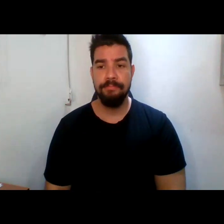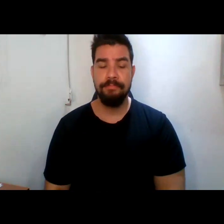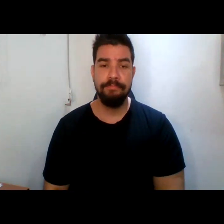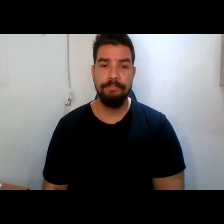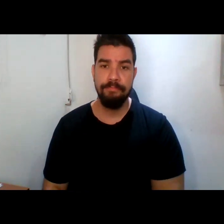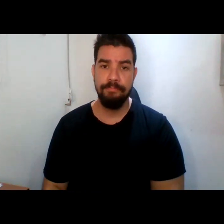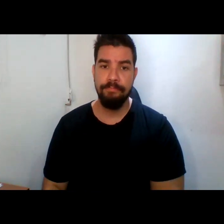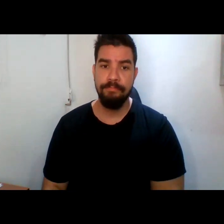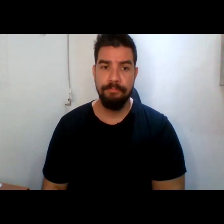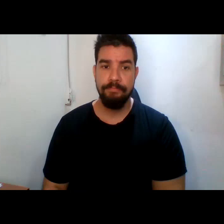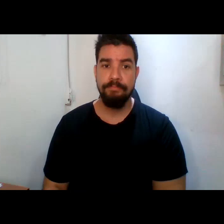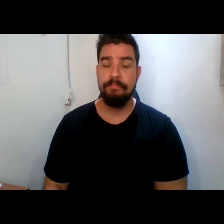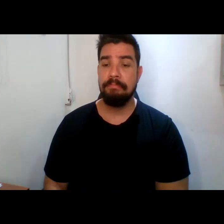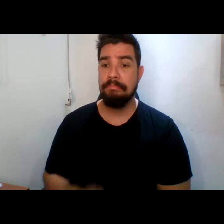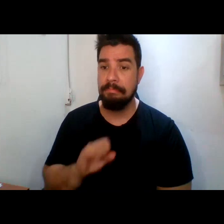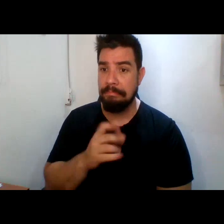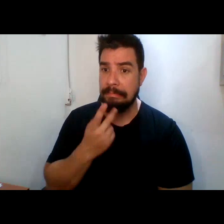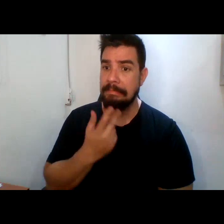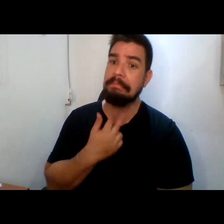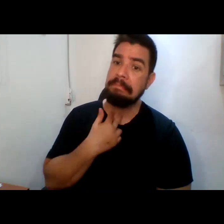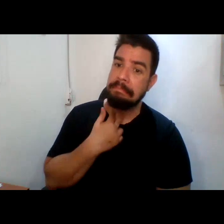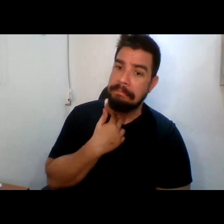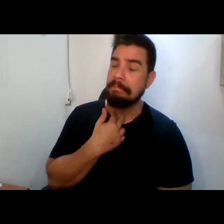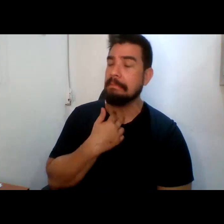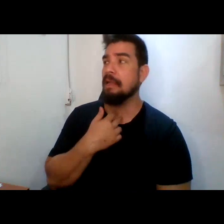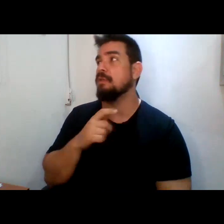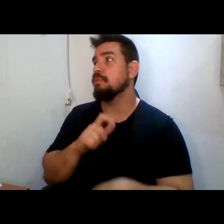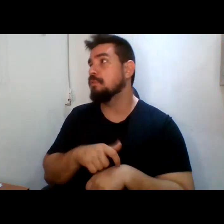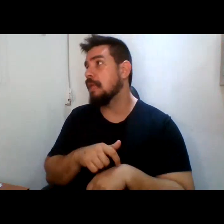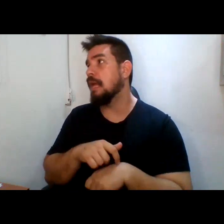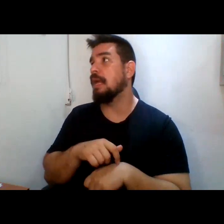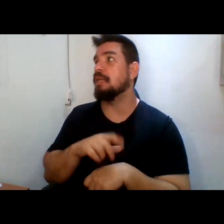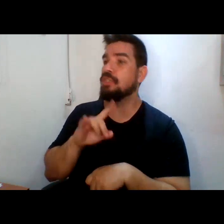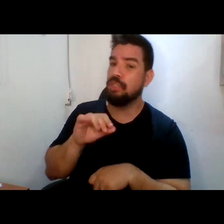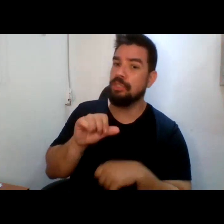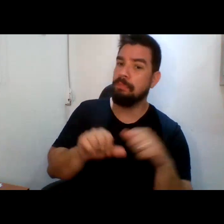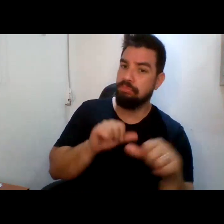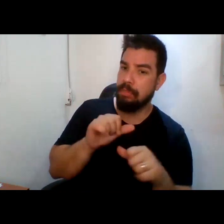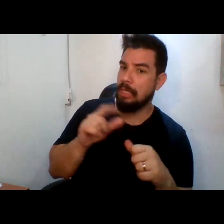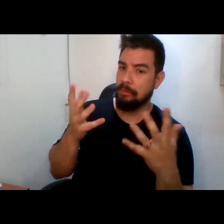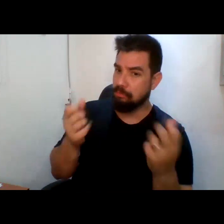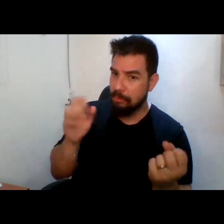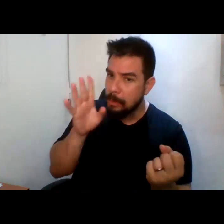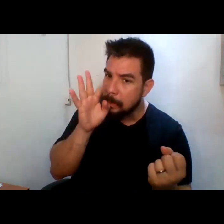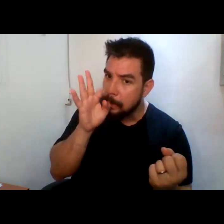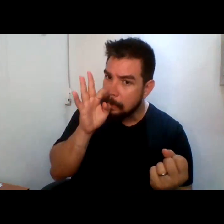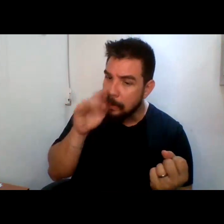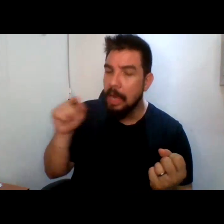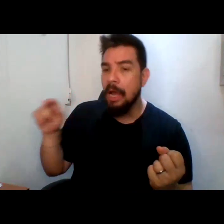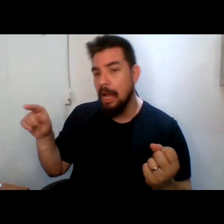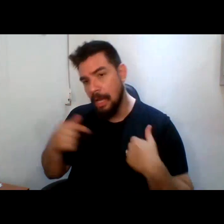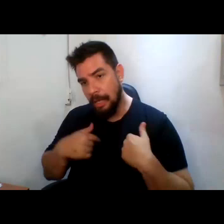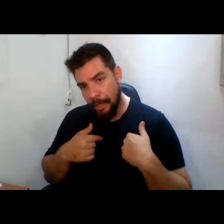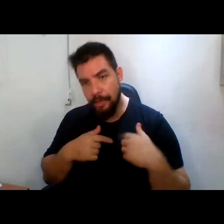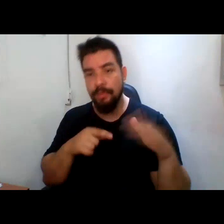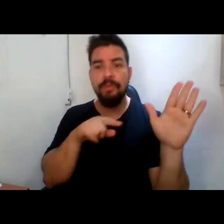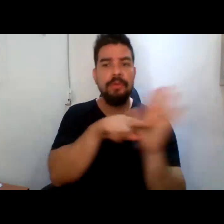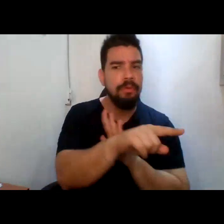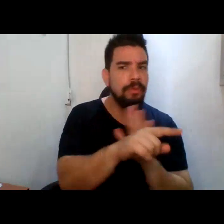Tá Né? bem, Se eu ela vou falar assim, não, eu não vou alterar por alguma. Aí eu vou conversar, né? Falando, professora, por que a senhora não vai não vai